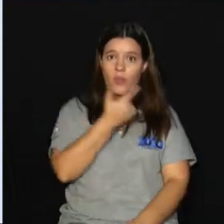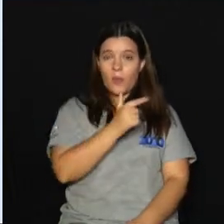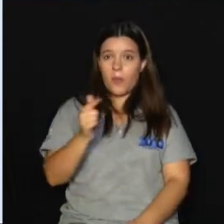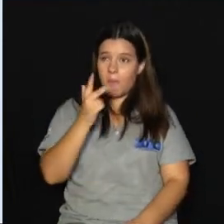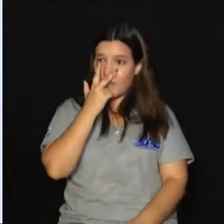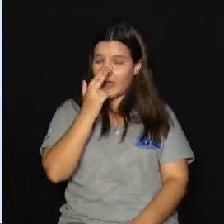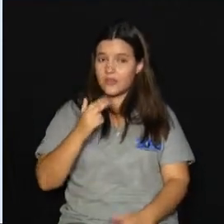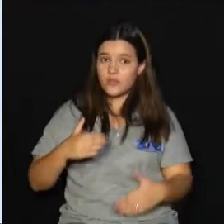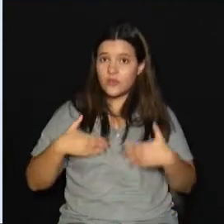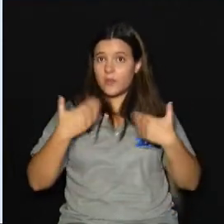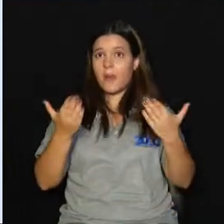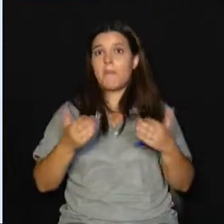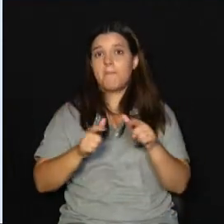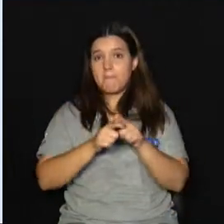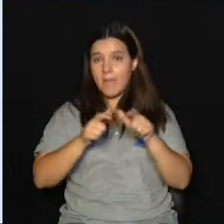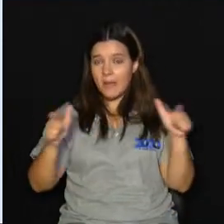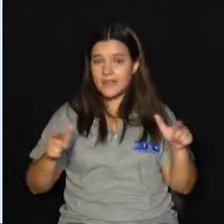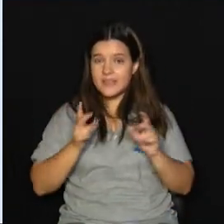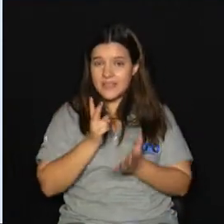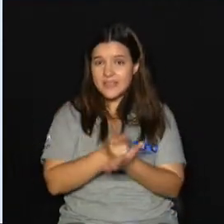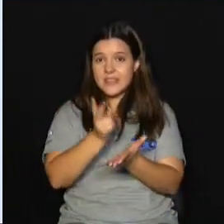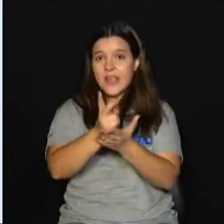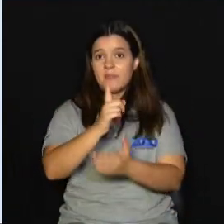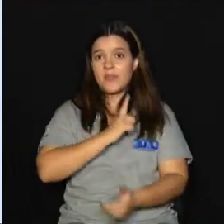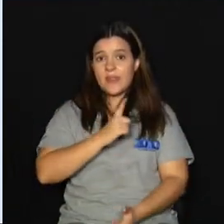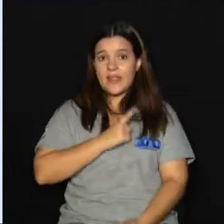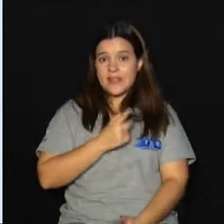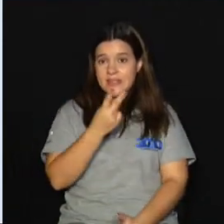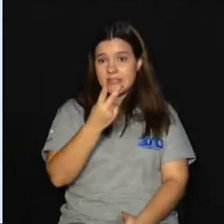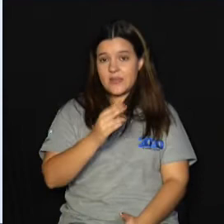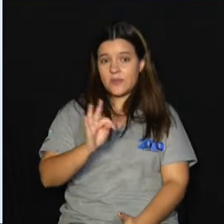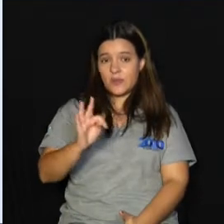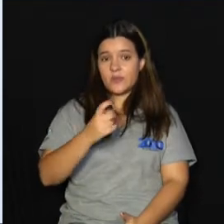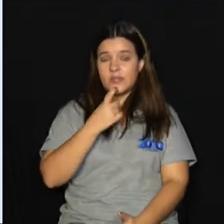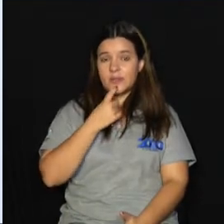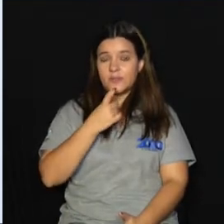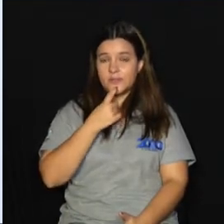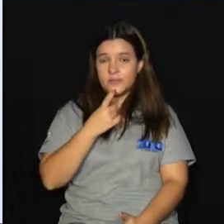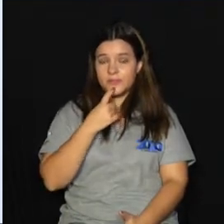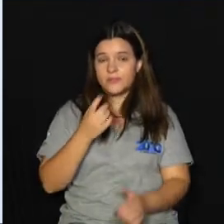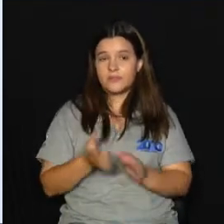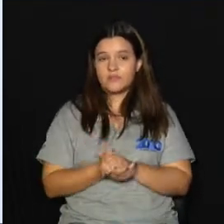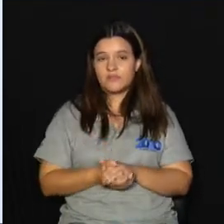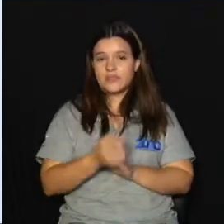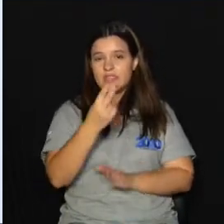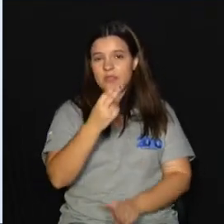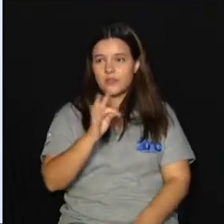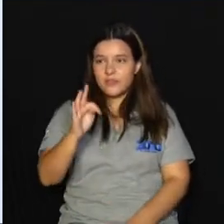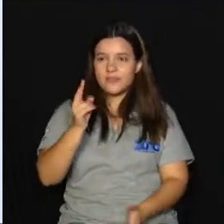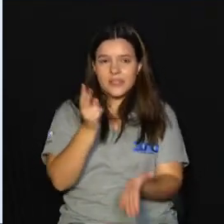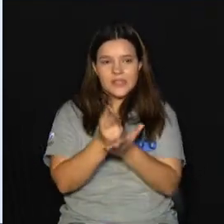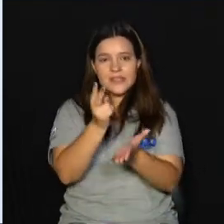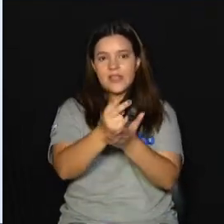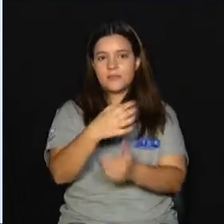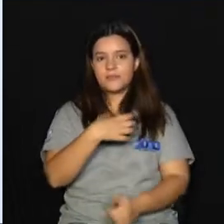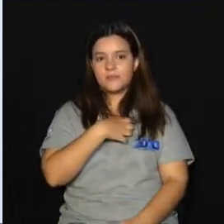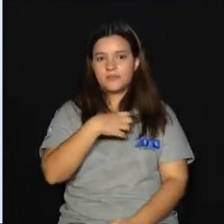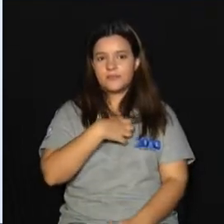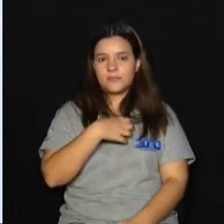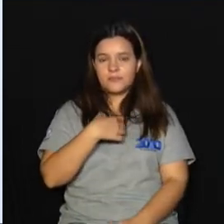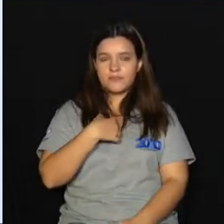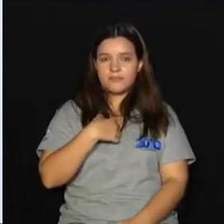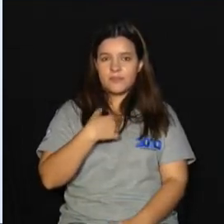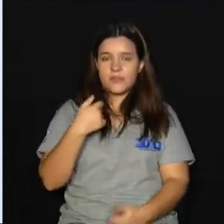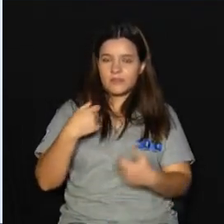surpresa, mas normalmente a gente tem um segundo turno aqui. E aí no segundo turno é isso, né? Às vezes, eu queria